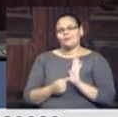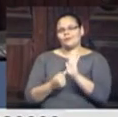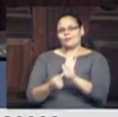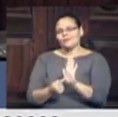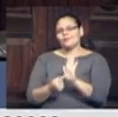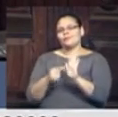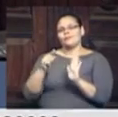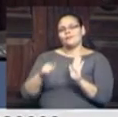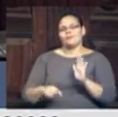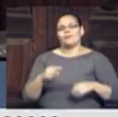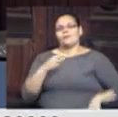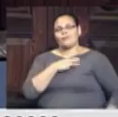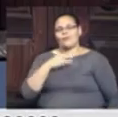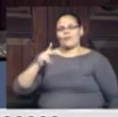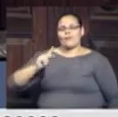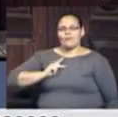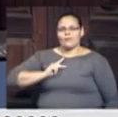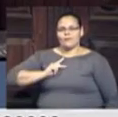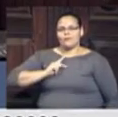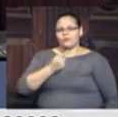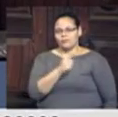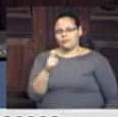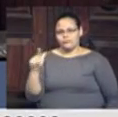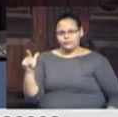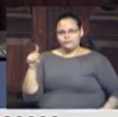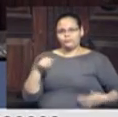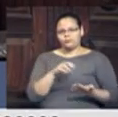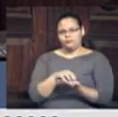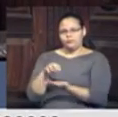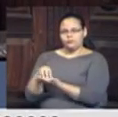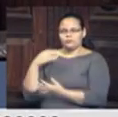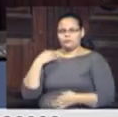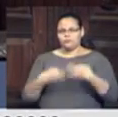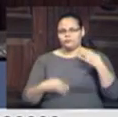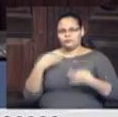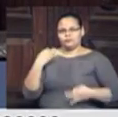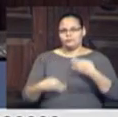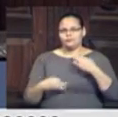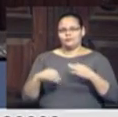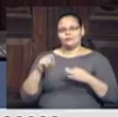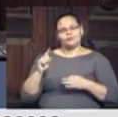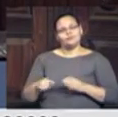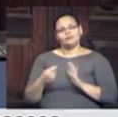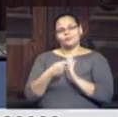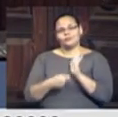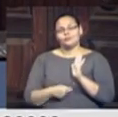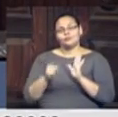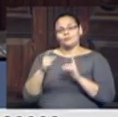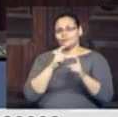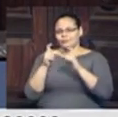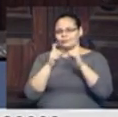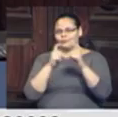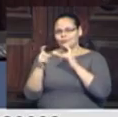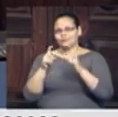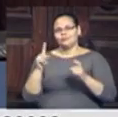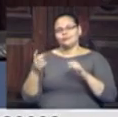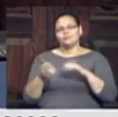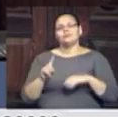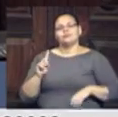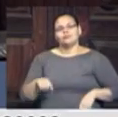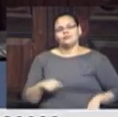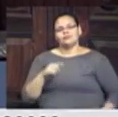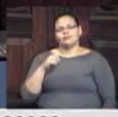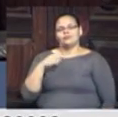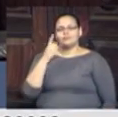pelo Ministério Público e outras entidades ligadas à Justiça. Essa matéria está em discussão na Câmara dos Deputados,